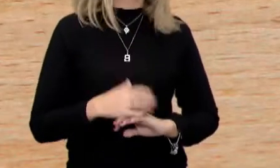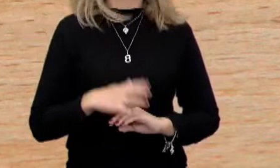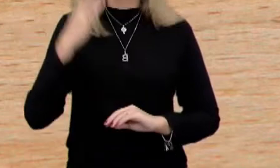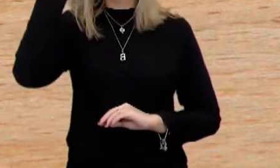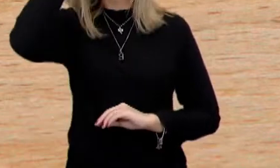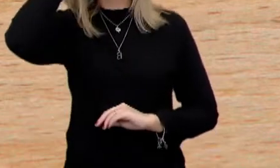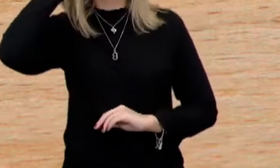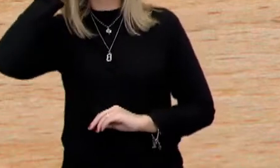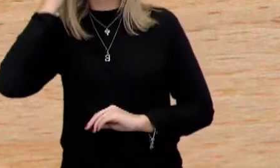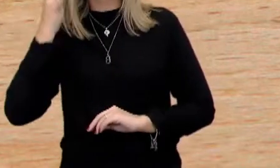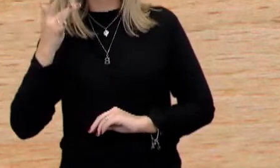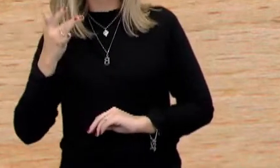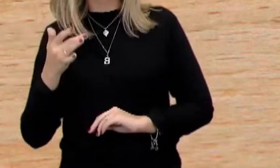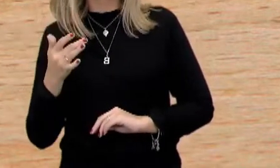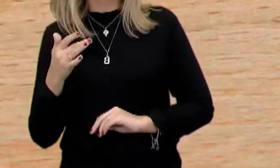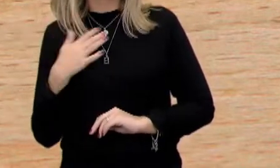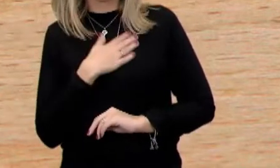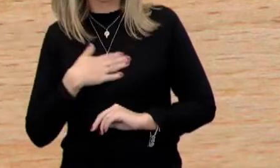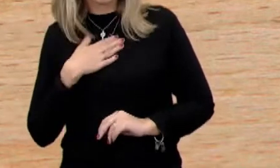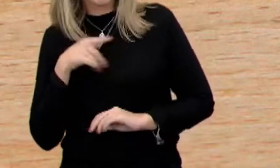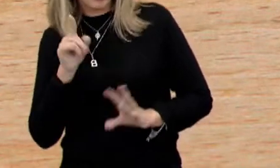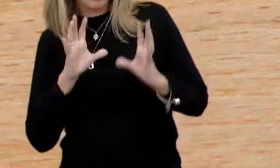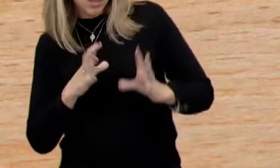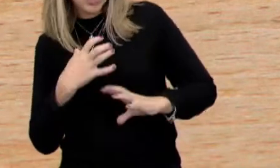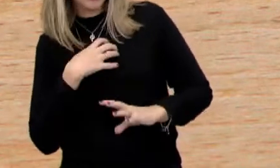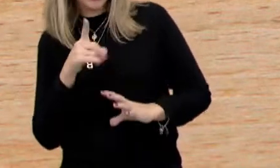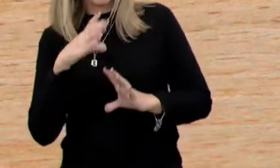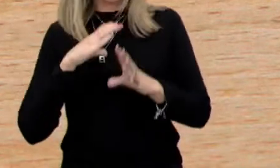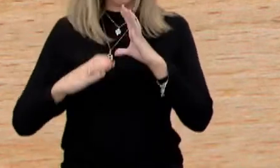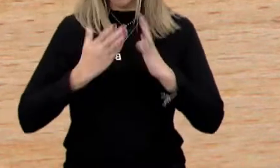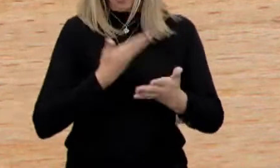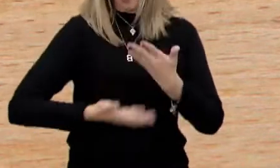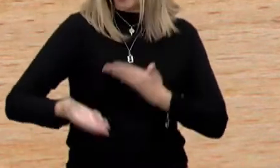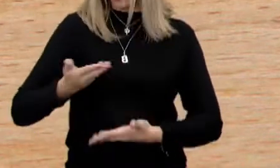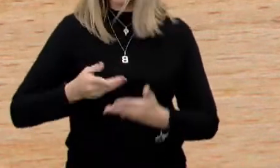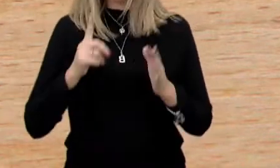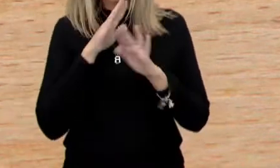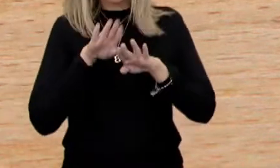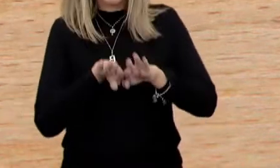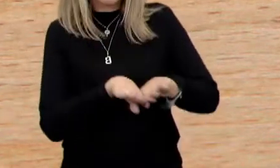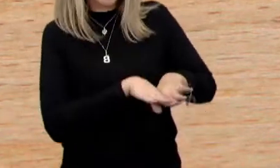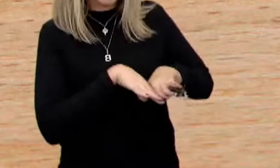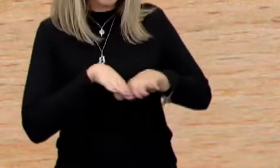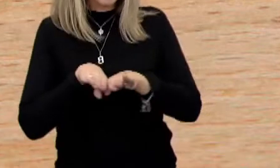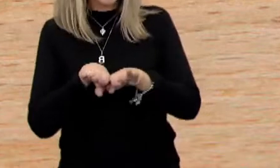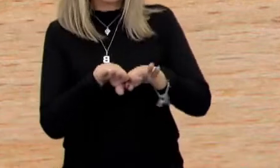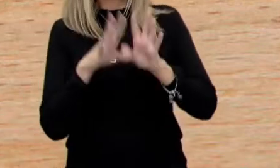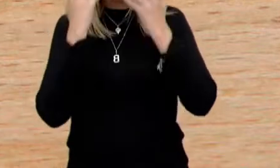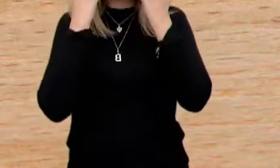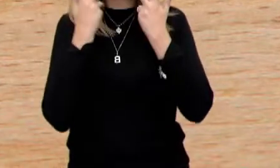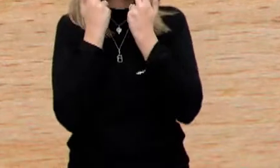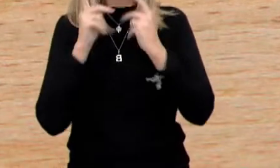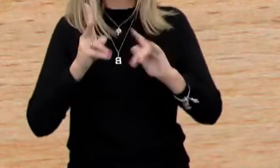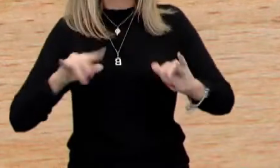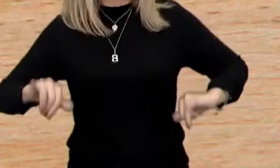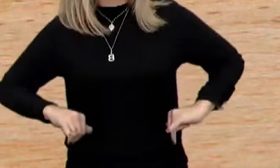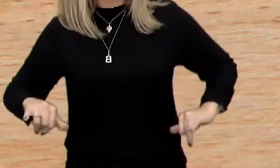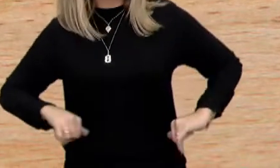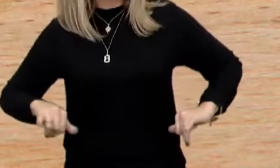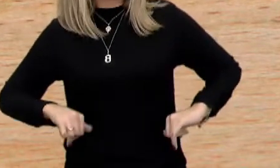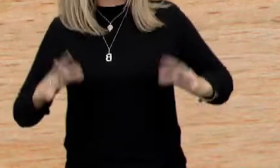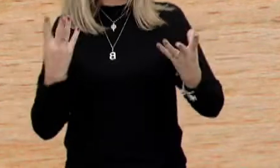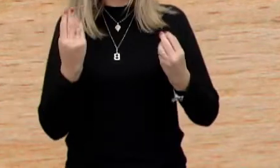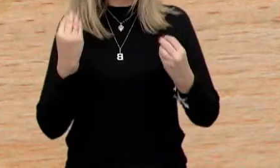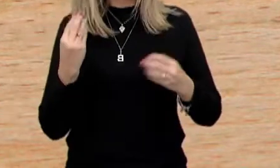pessoas abordam a causa, se a gente pensar numa comunicação padrão de causa animal, sempre muito sofrimento, sempre